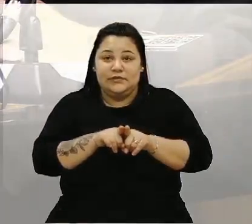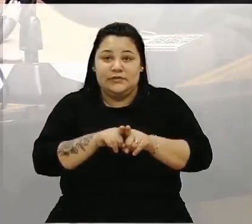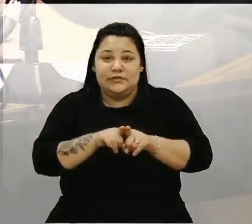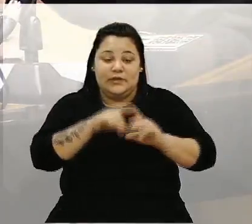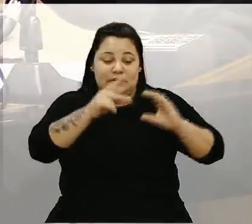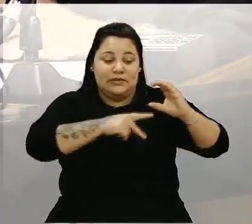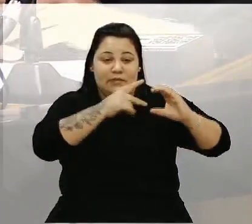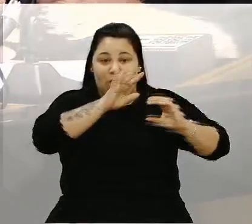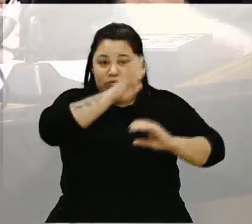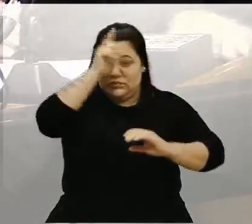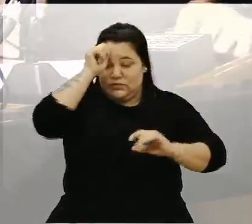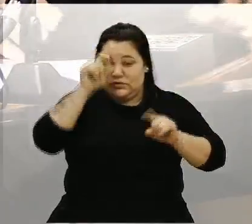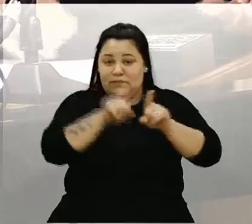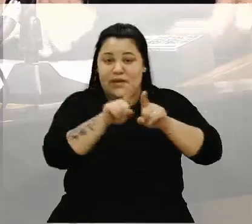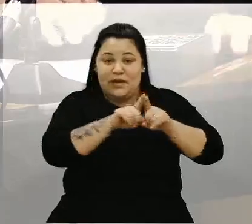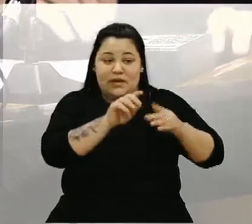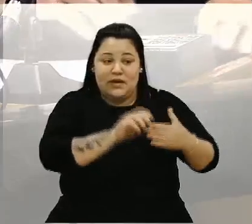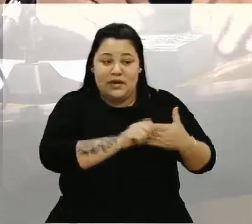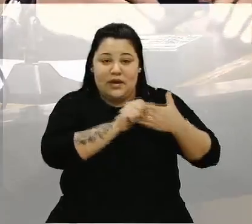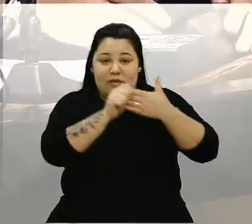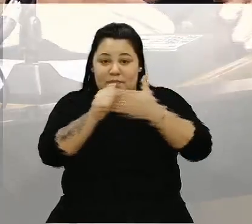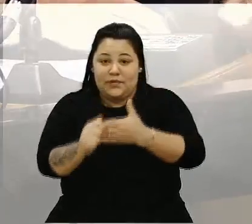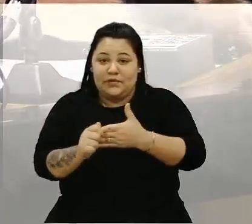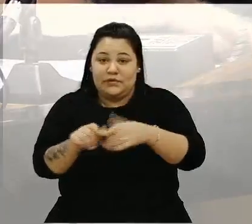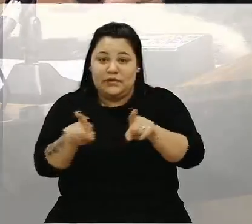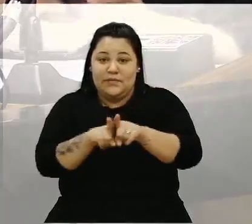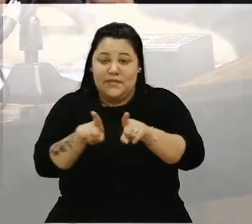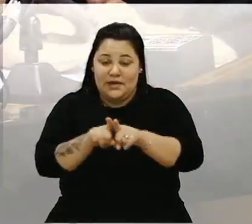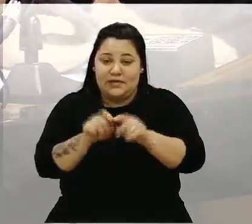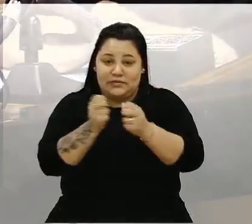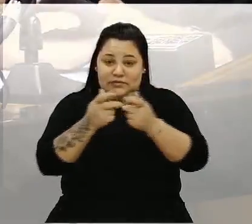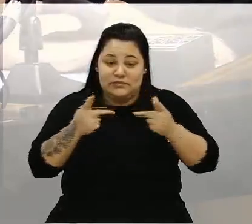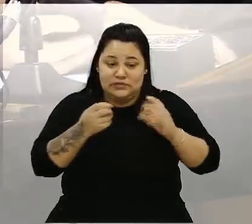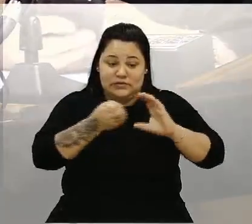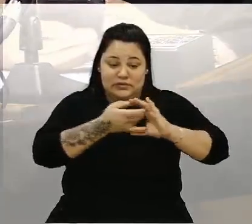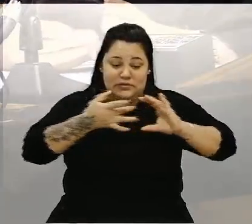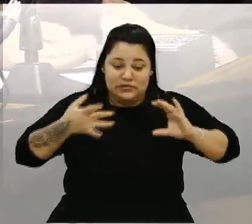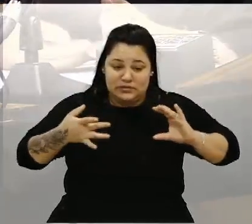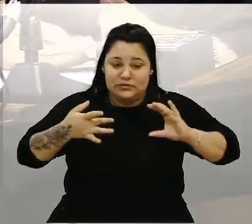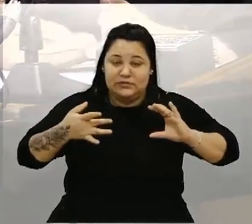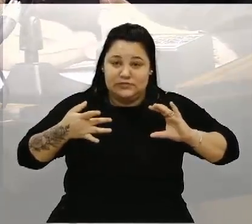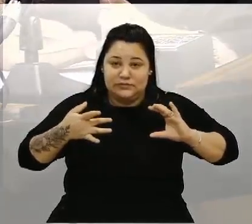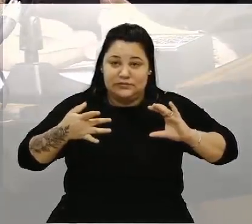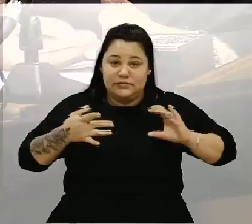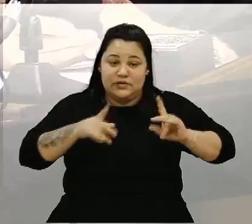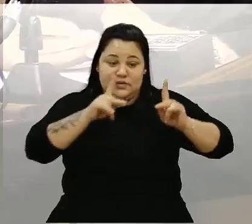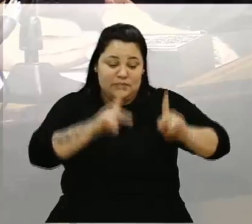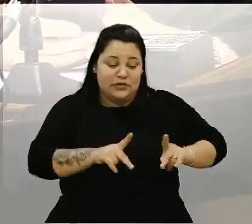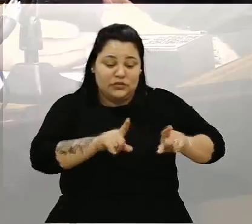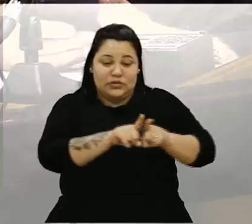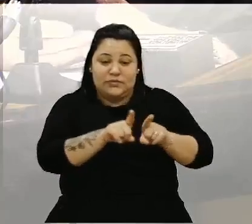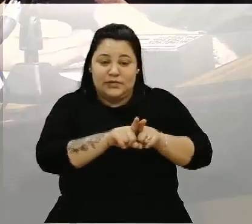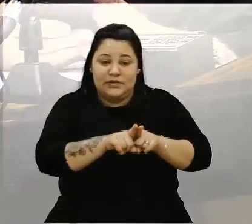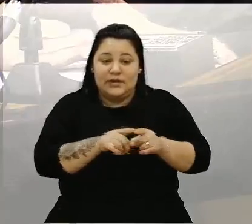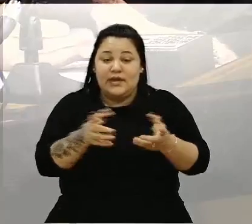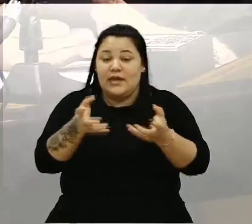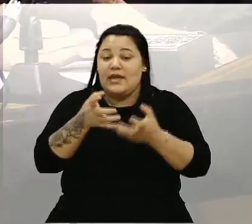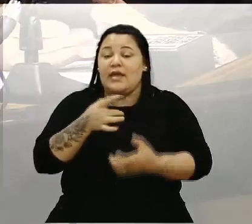Municipal e acompanhando a circunstanciada biografia da pessoa que se